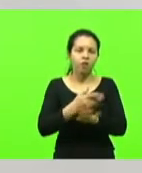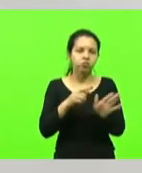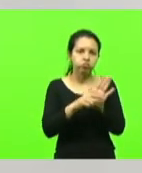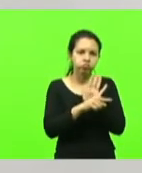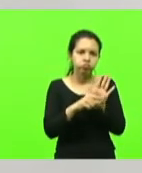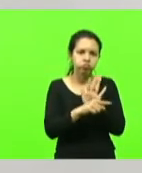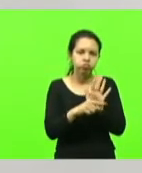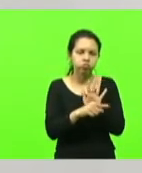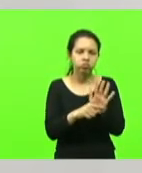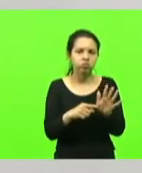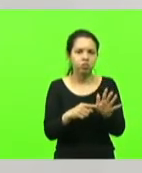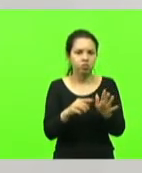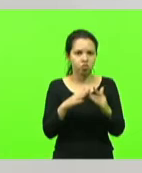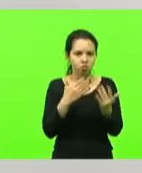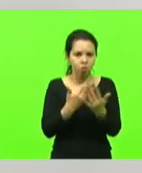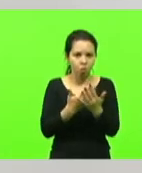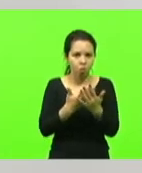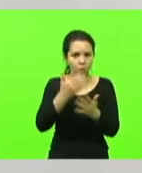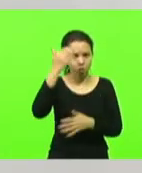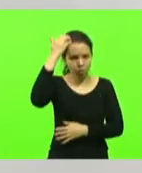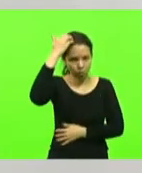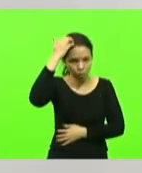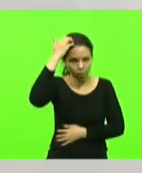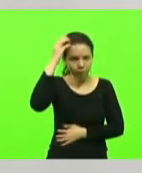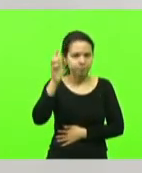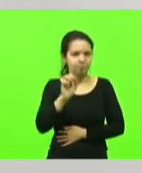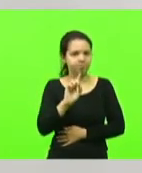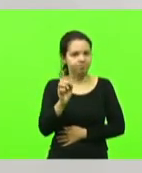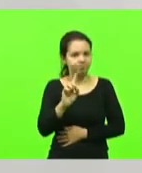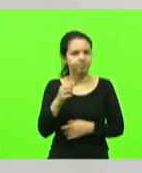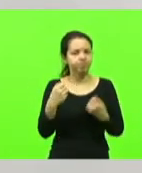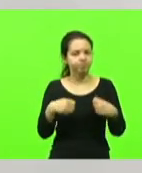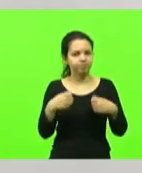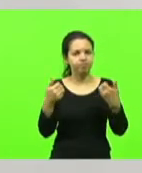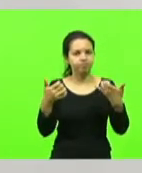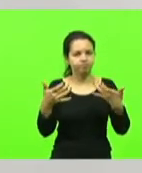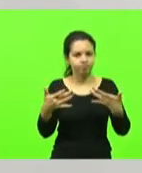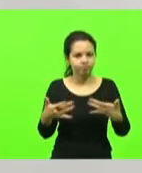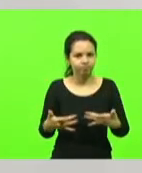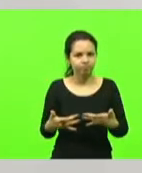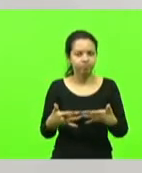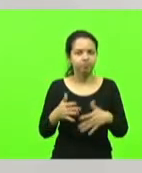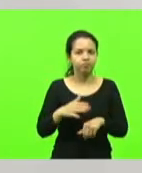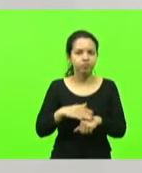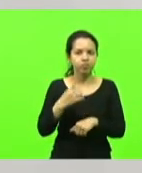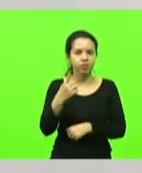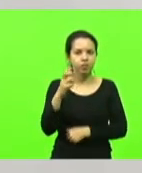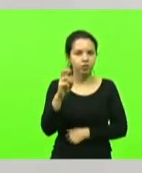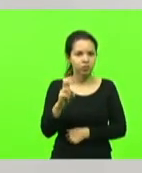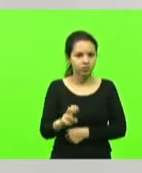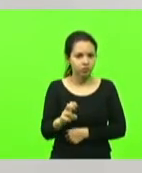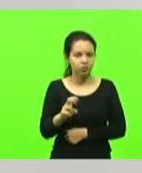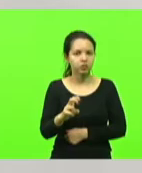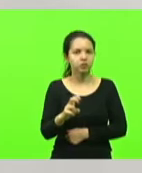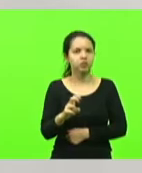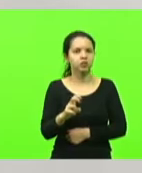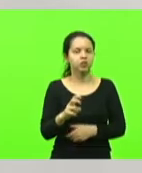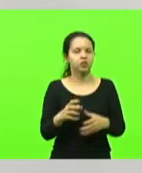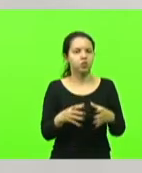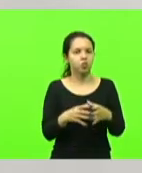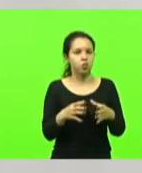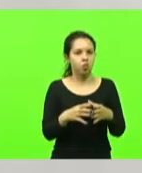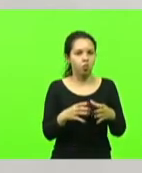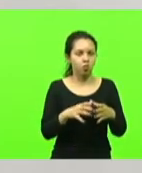não é a causadora. Preciso mencionar que dos mais de 15 afastamentos de turmas que tivemos na faixa